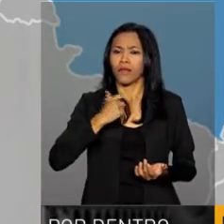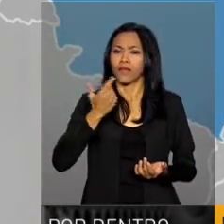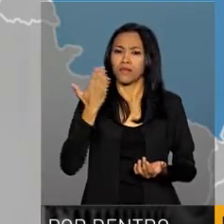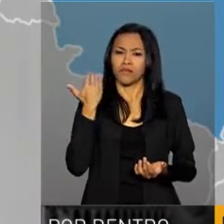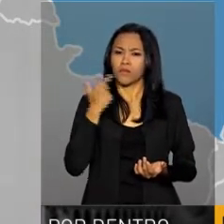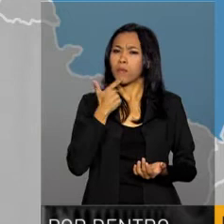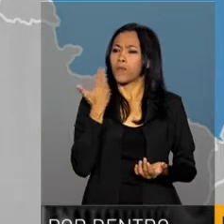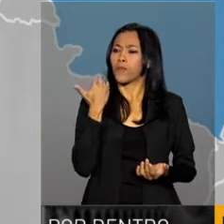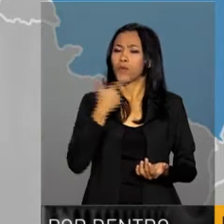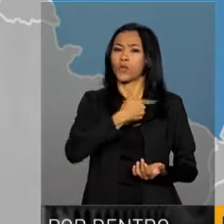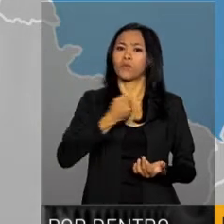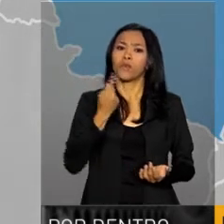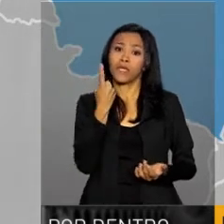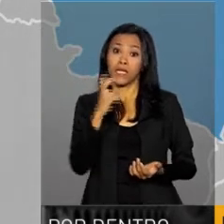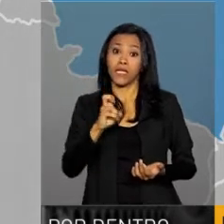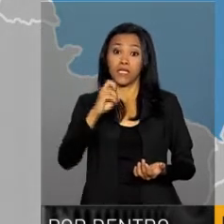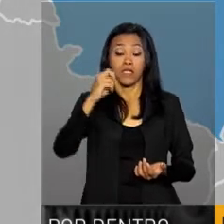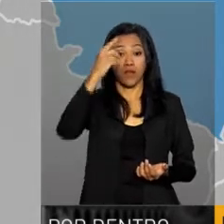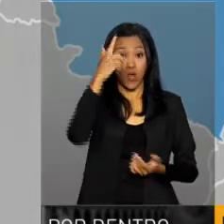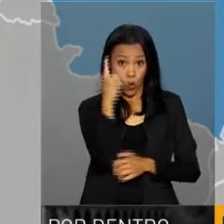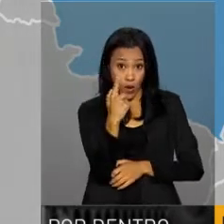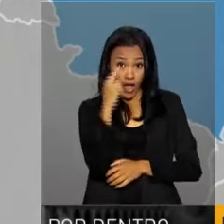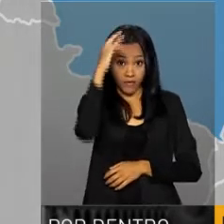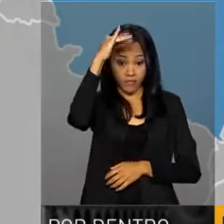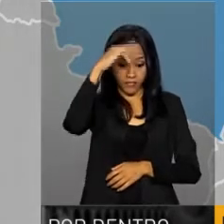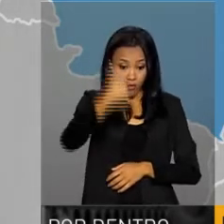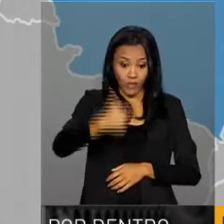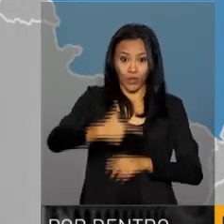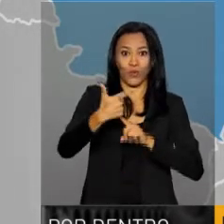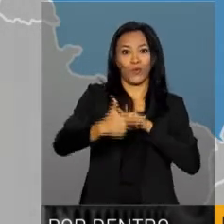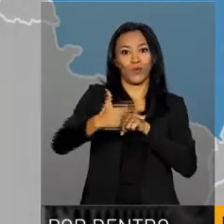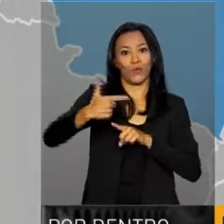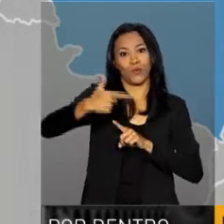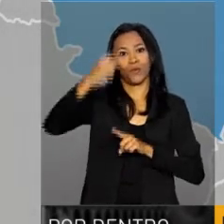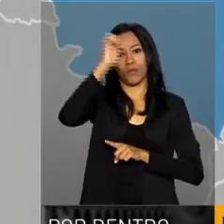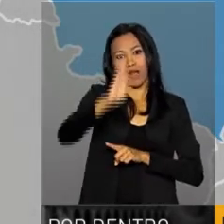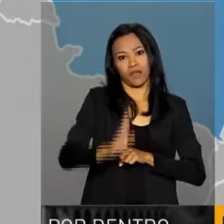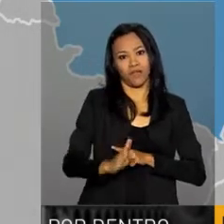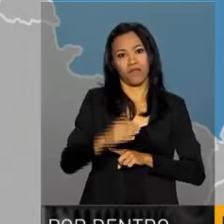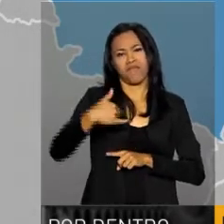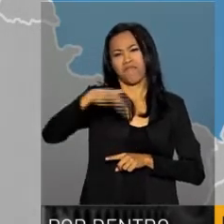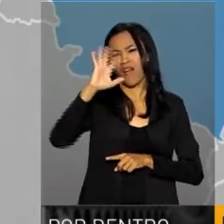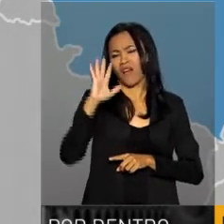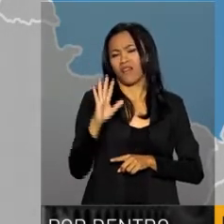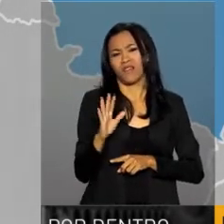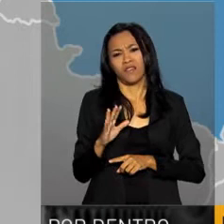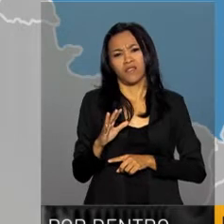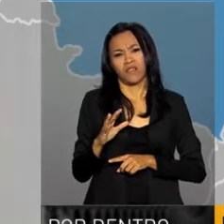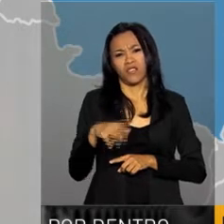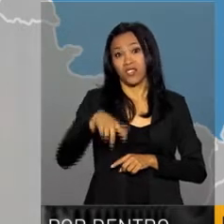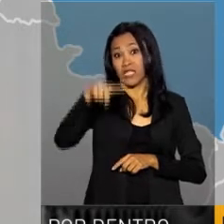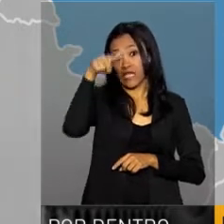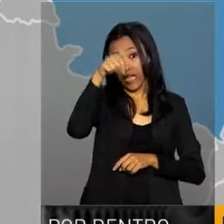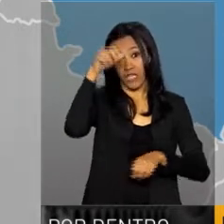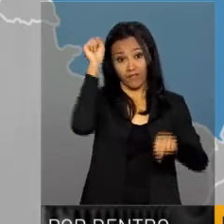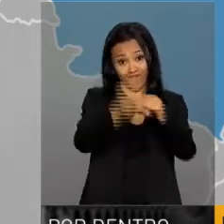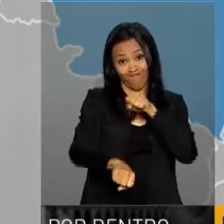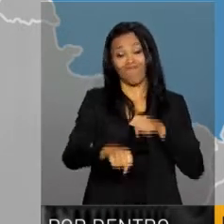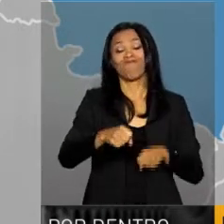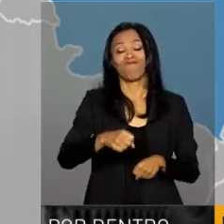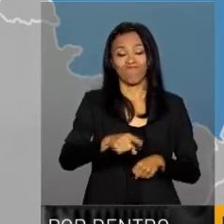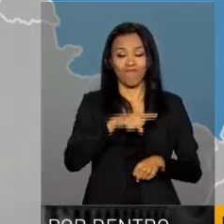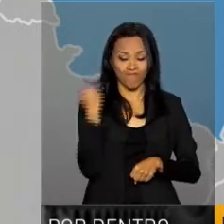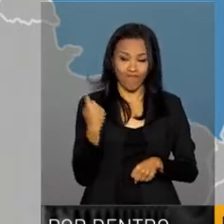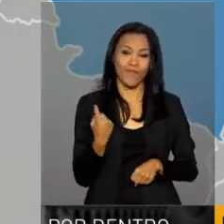2015 gradual segundo ranking nacional com uma média de mais de 7 100 municípios a cada